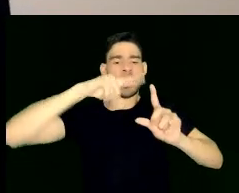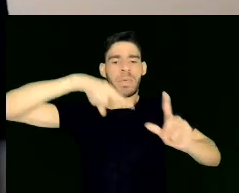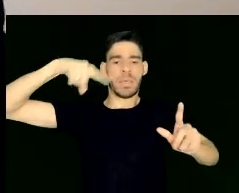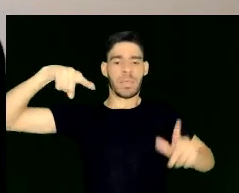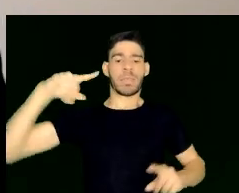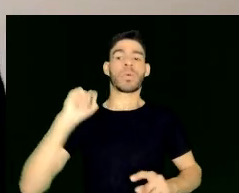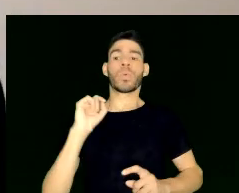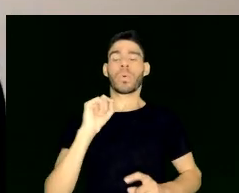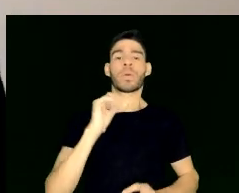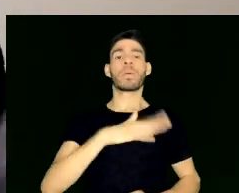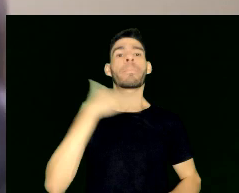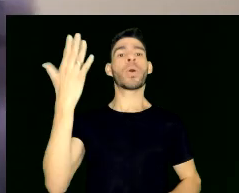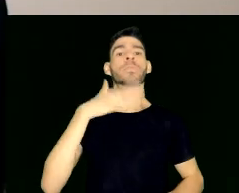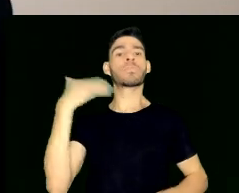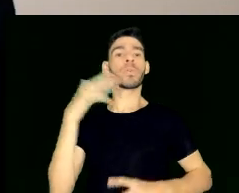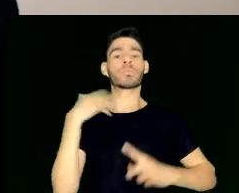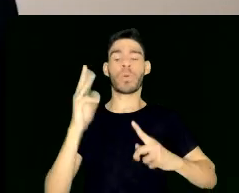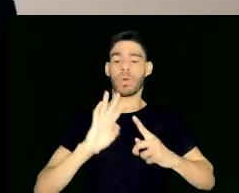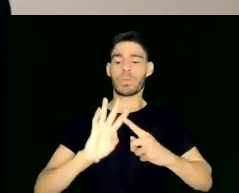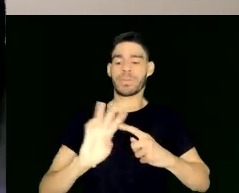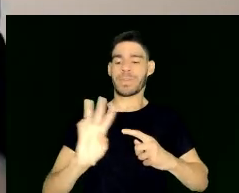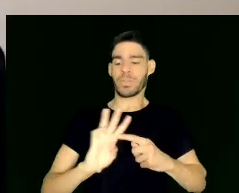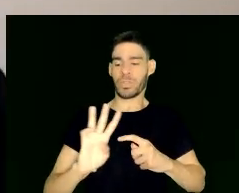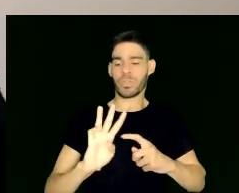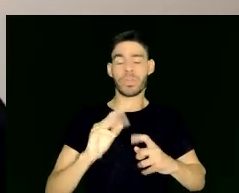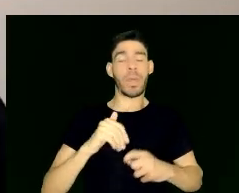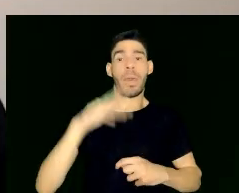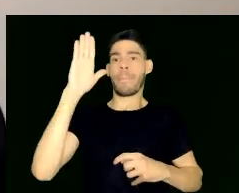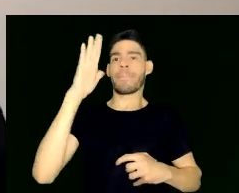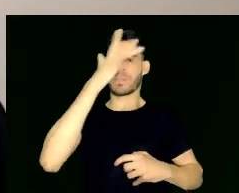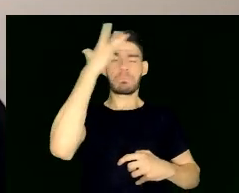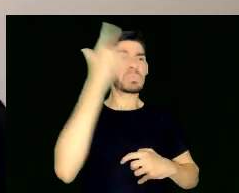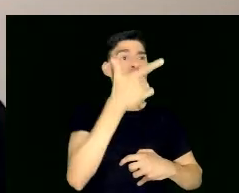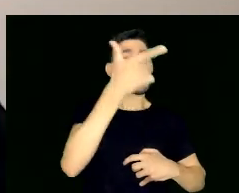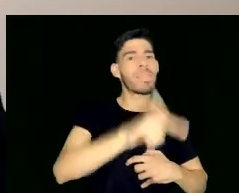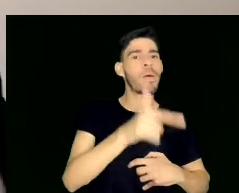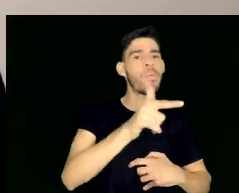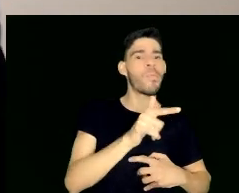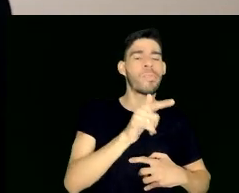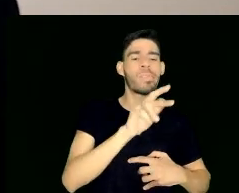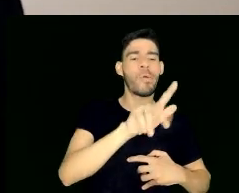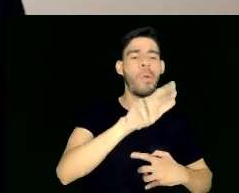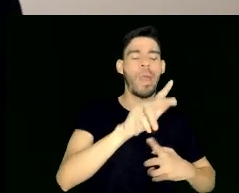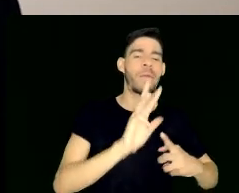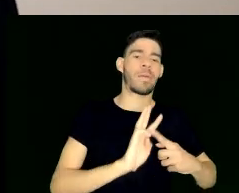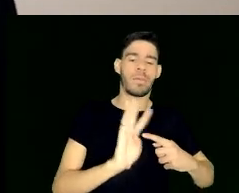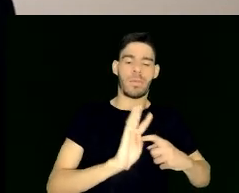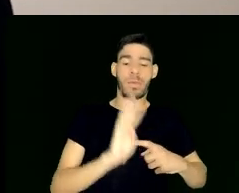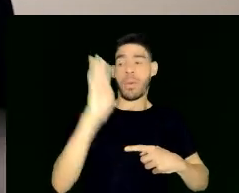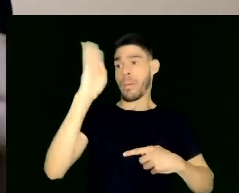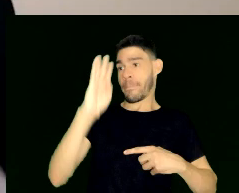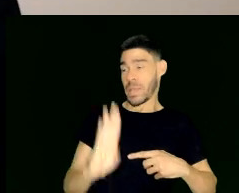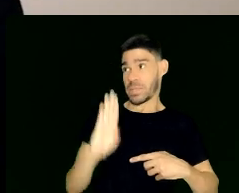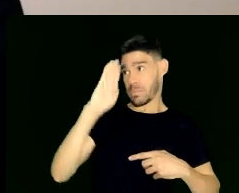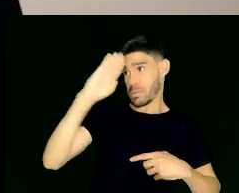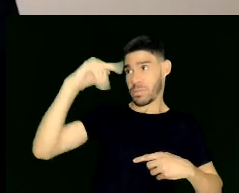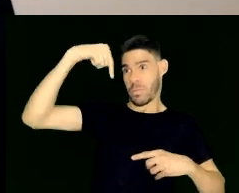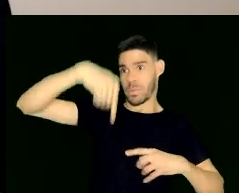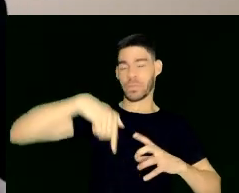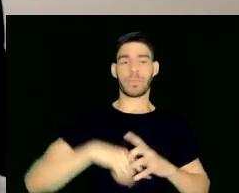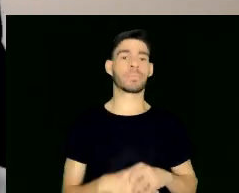estatísticas que a letalidade entre os indígenas é muito maior do que entre os não indígenas, inclusive no Brasil, não apenas no Brasil, mas inclusive